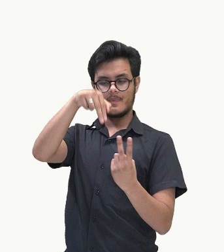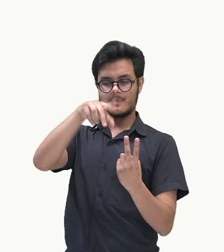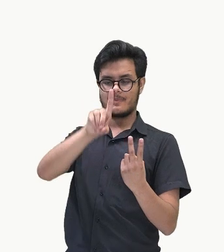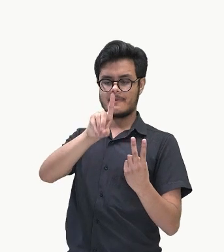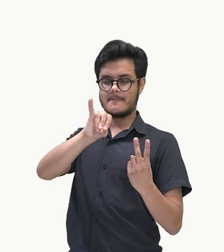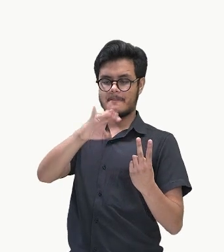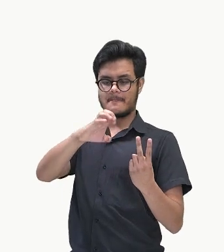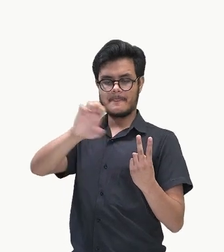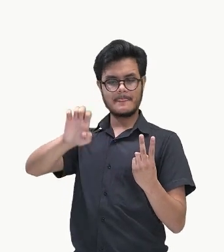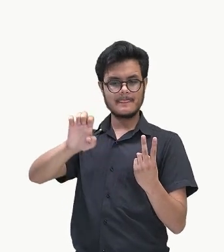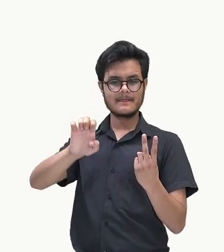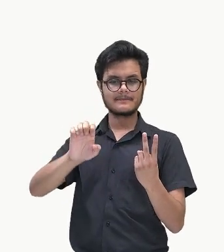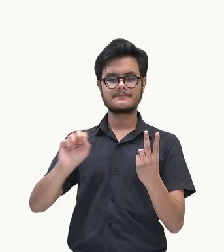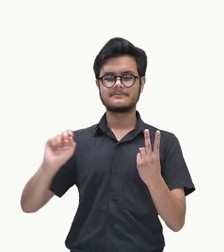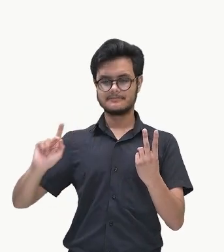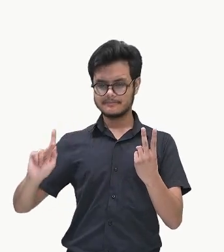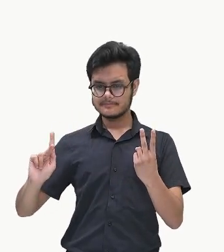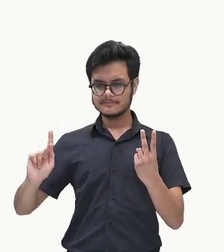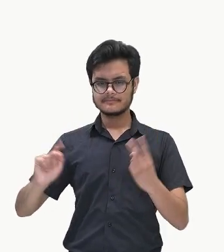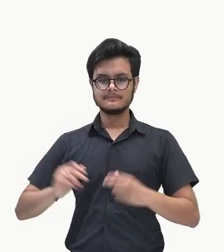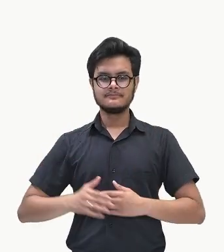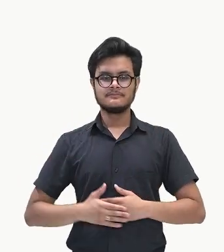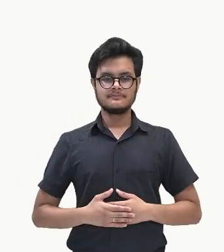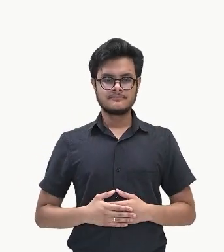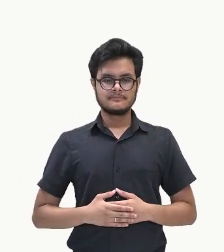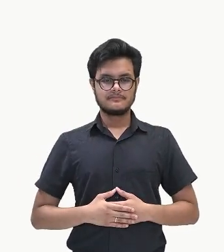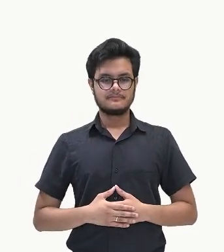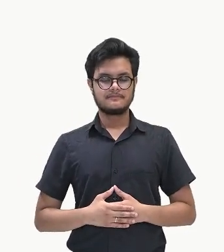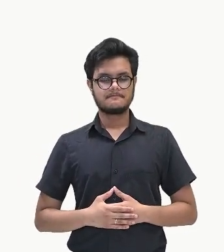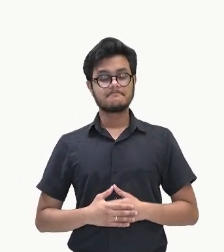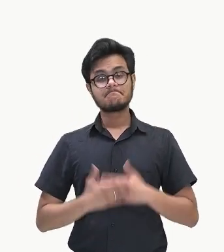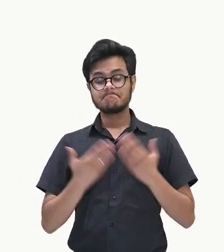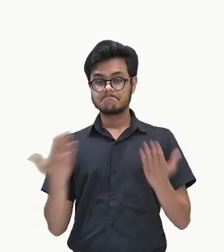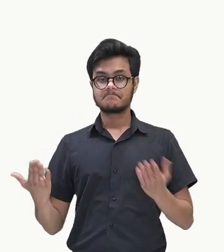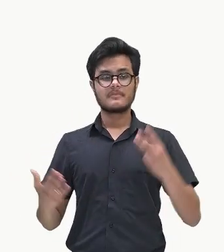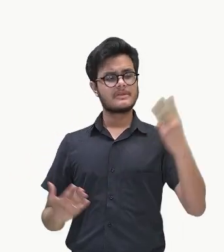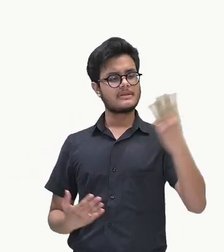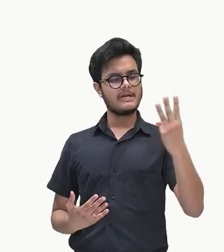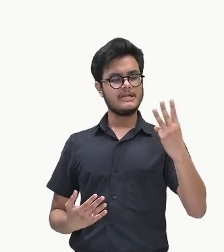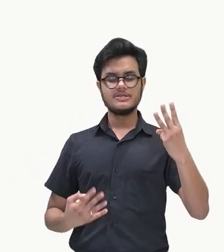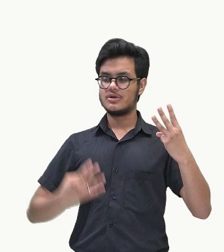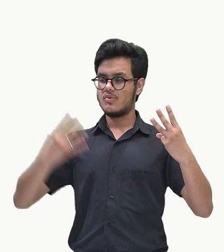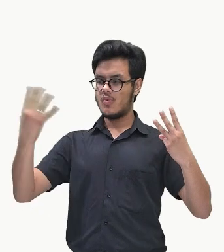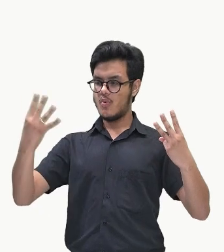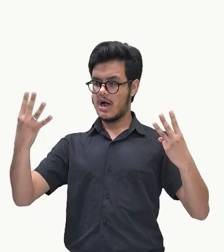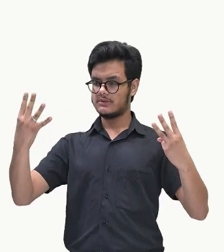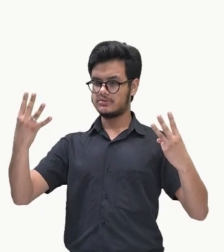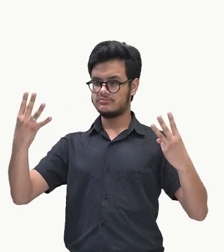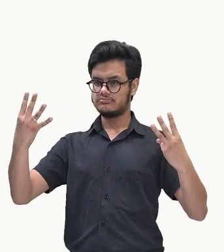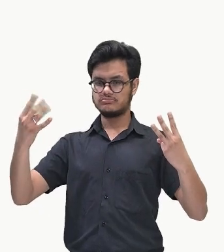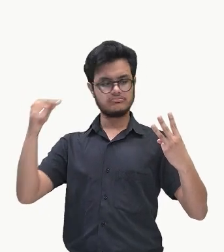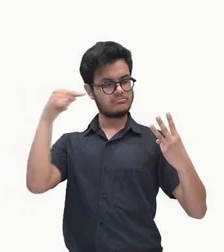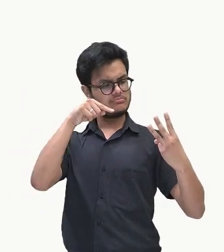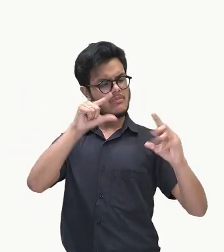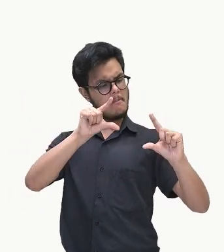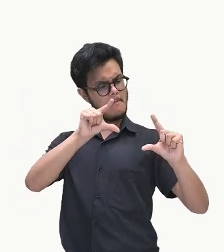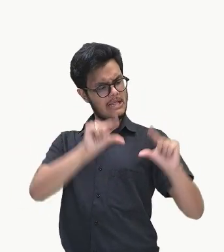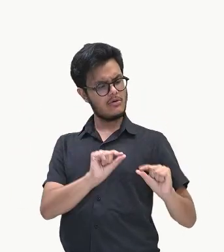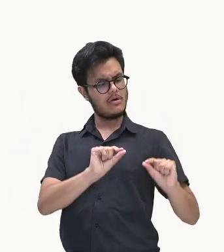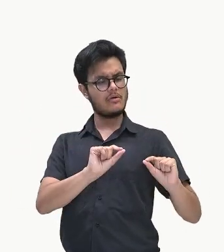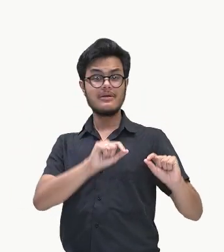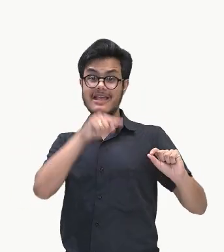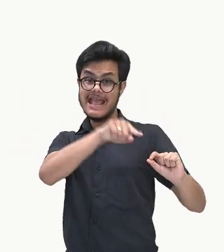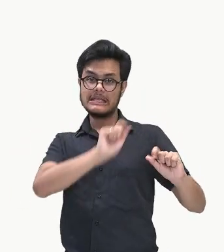número maior e qual é o número menor. O número que possuir índice menor,